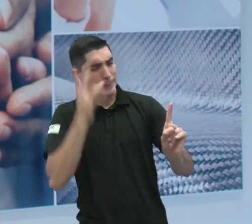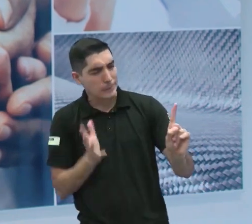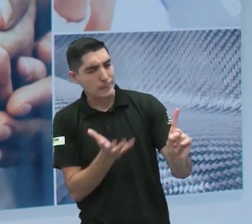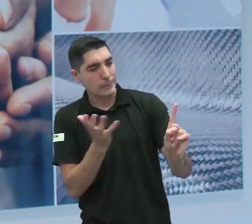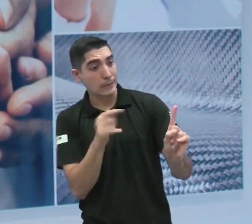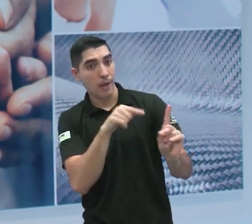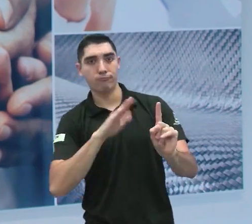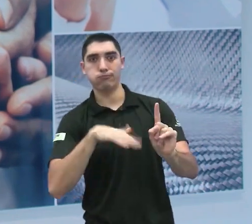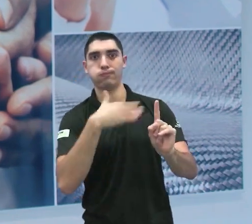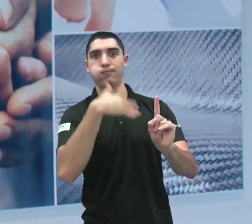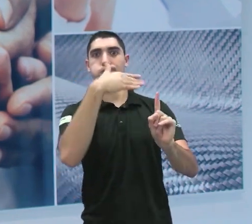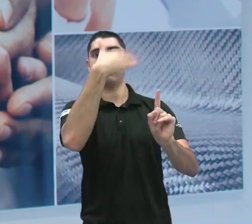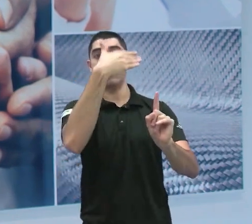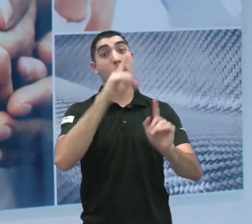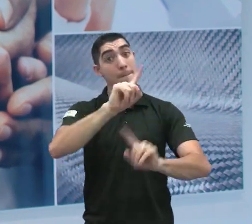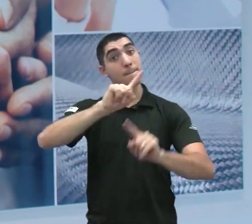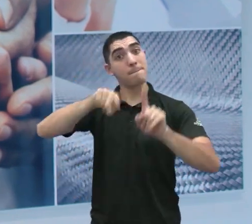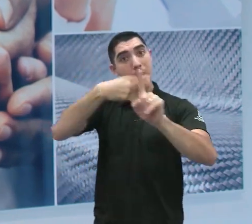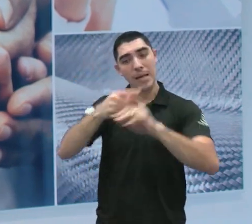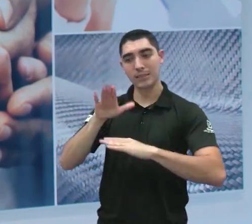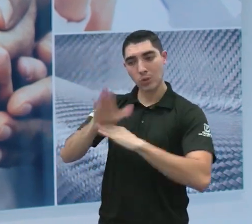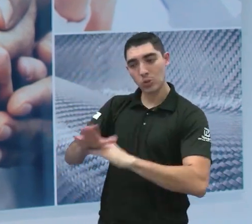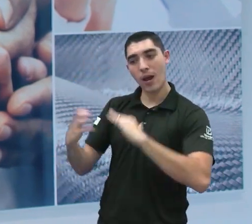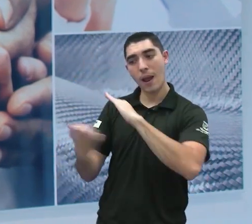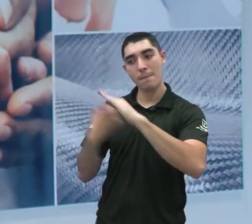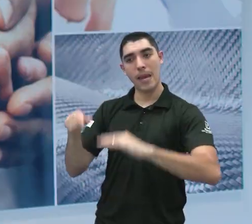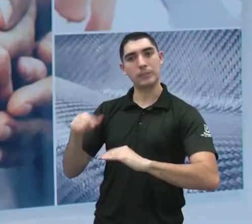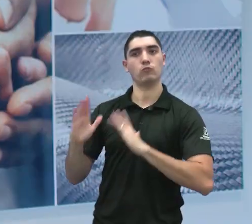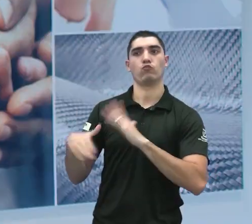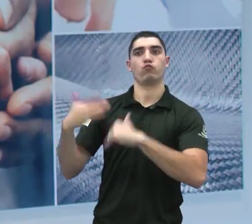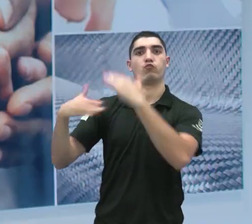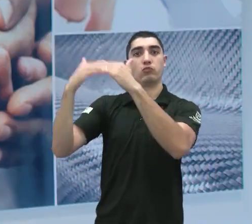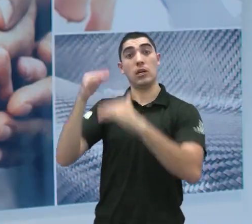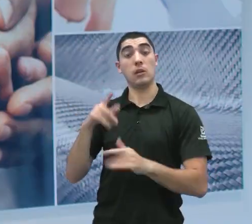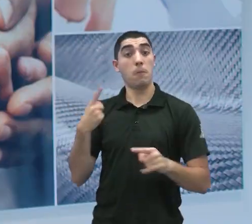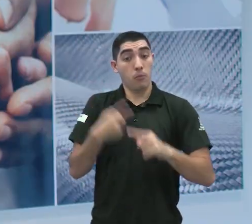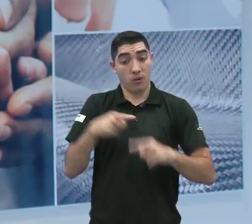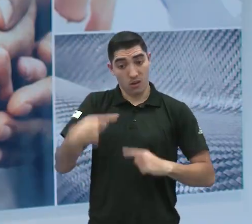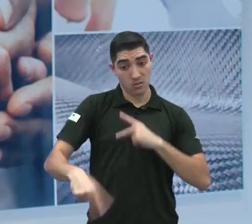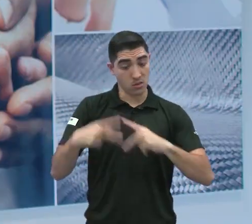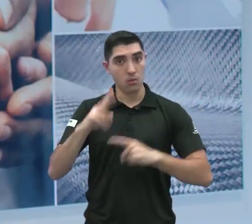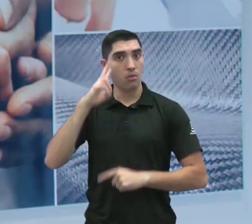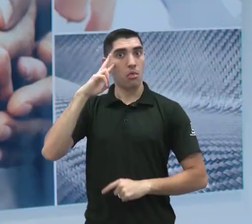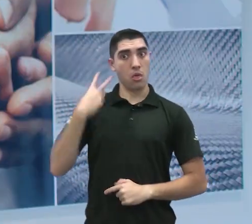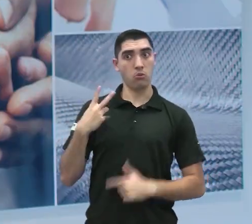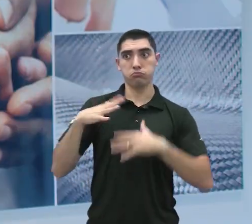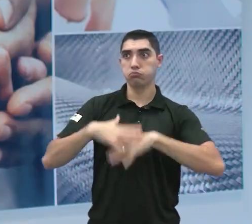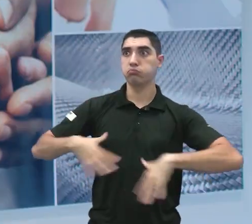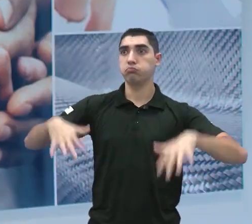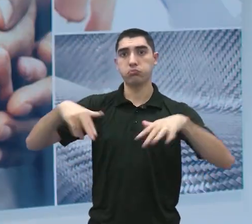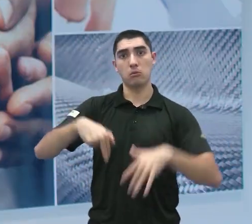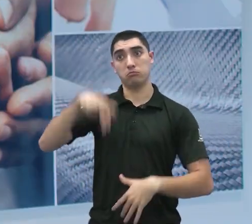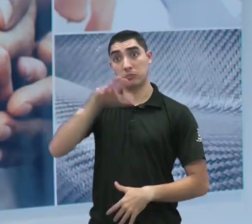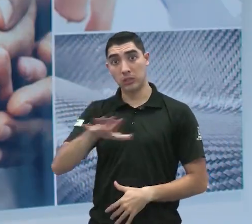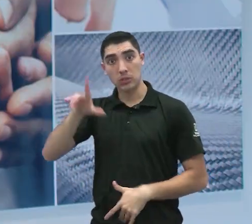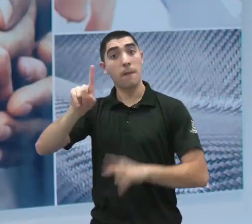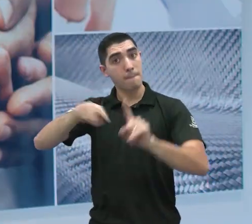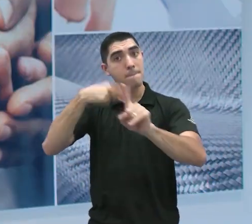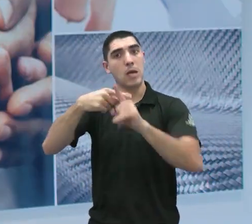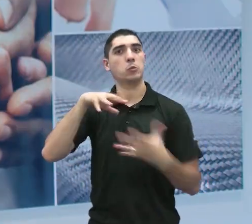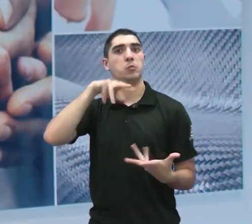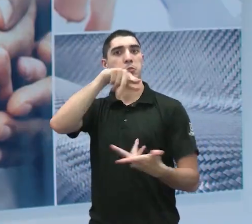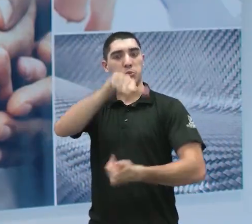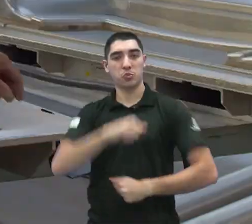se desenvolver e também no crescimento da empresa e também no reconhecimento de São José dos Campos num cenário nacional e